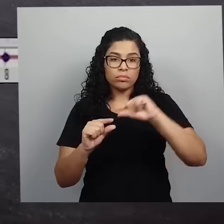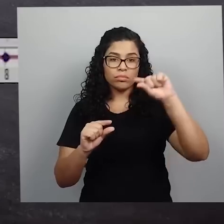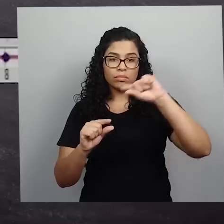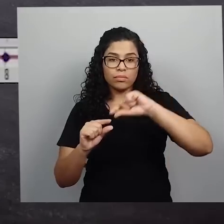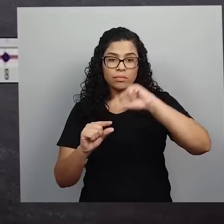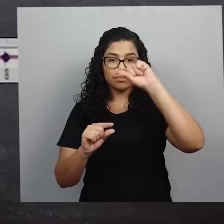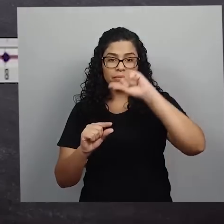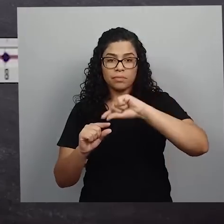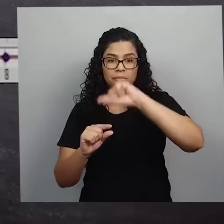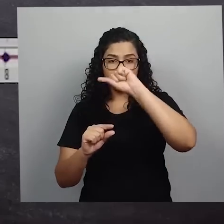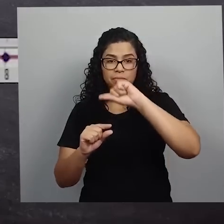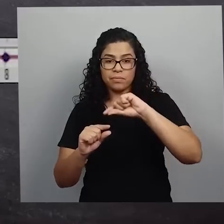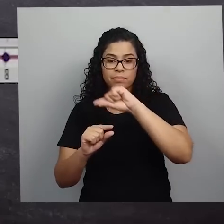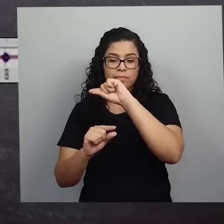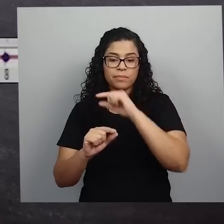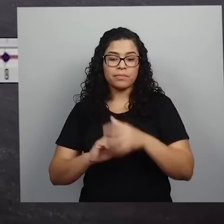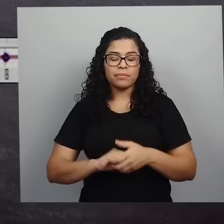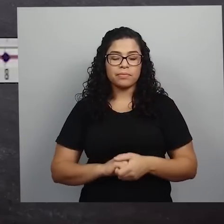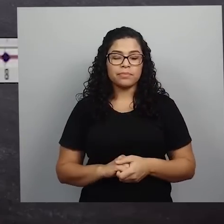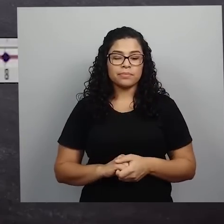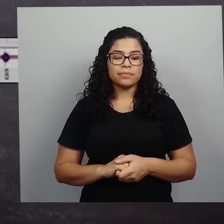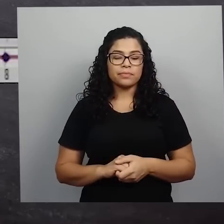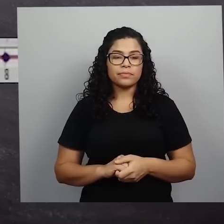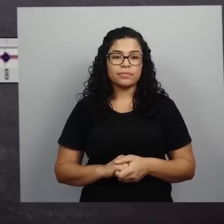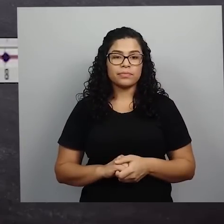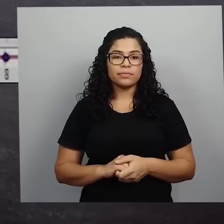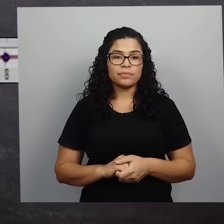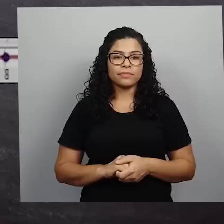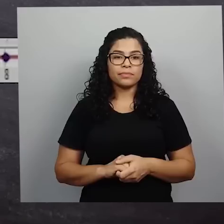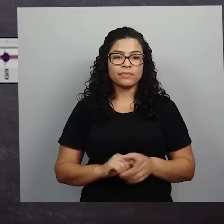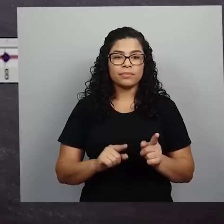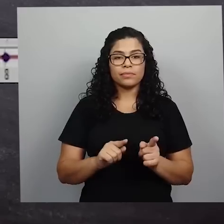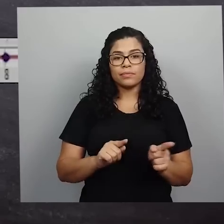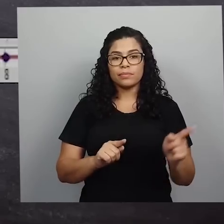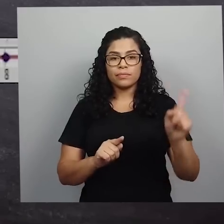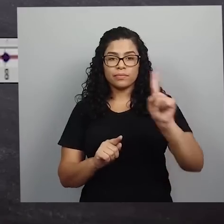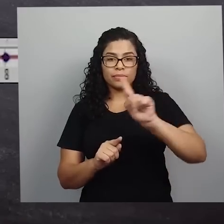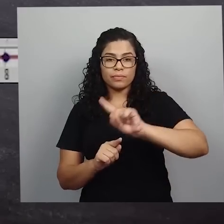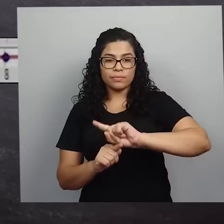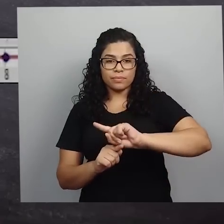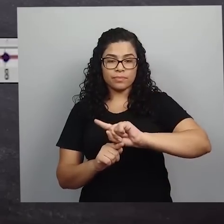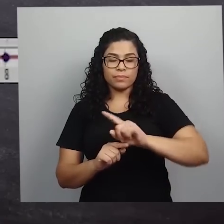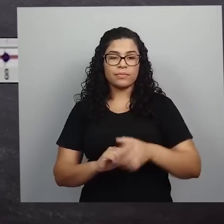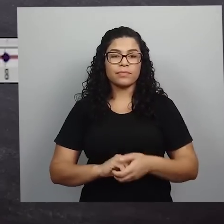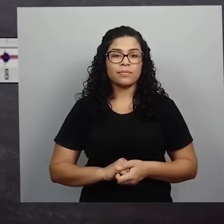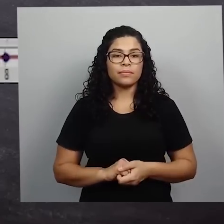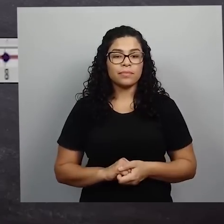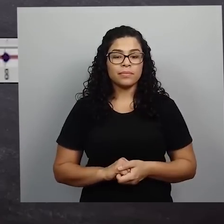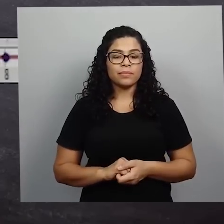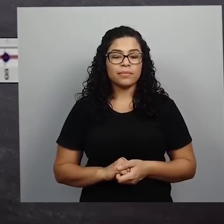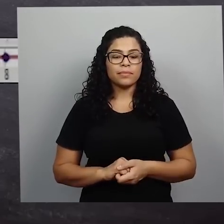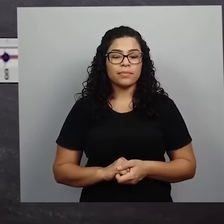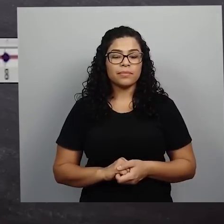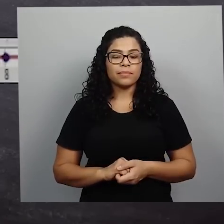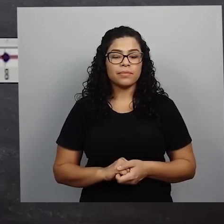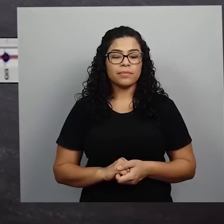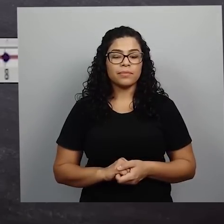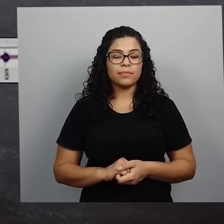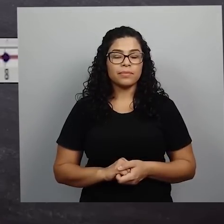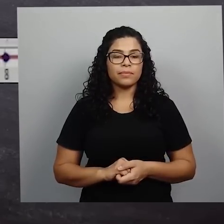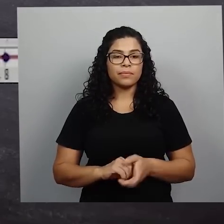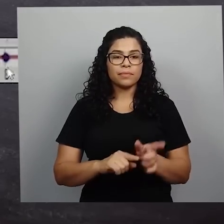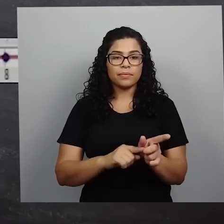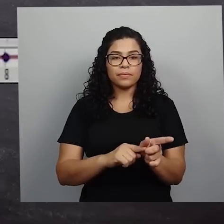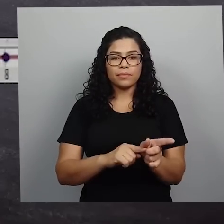até que ela chegou ao inverso do